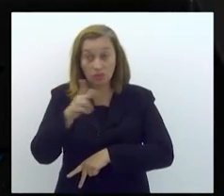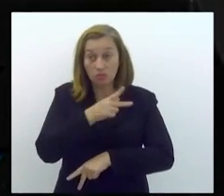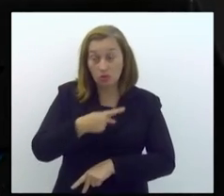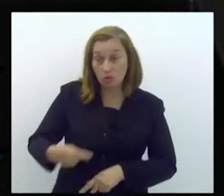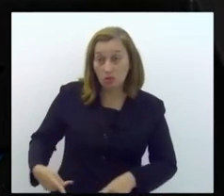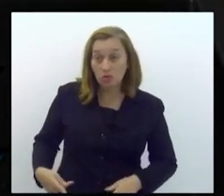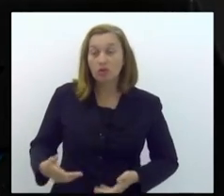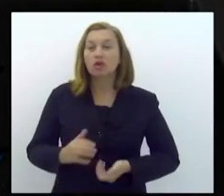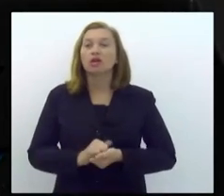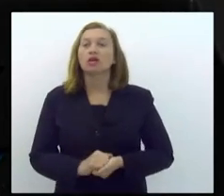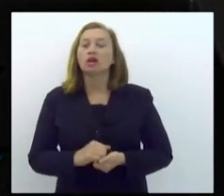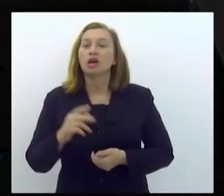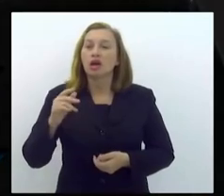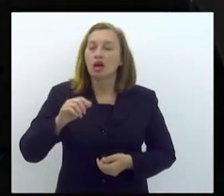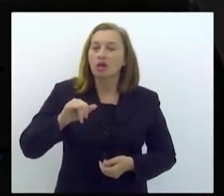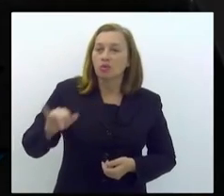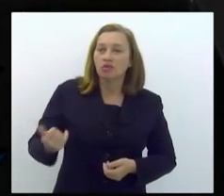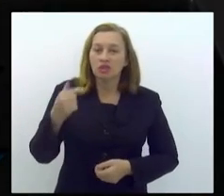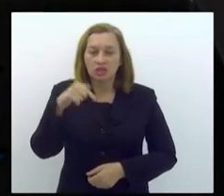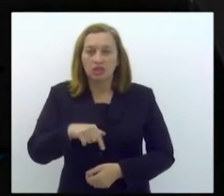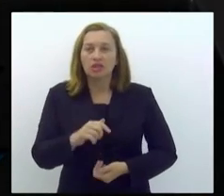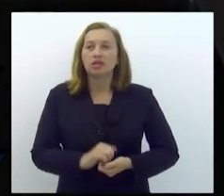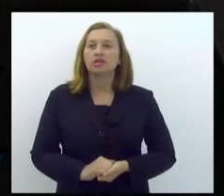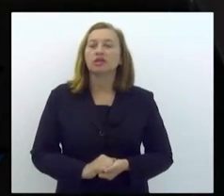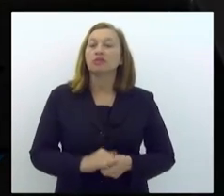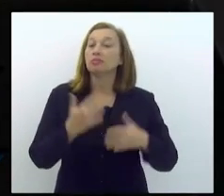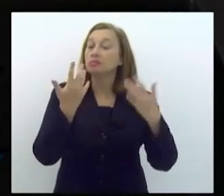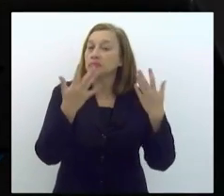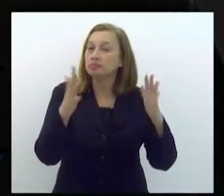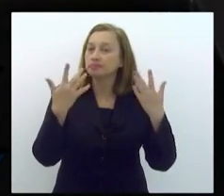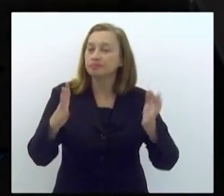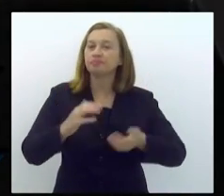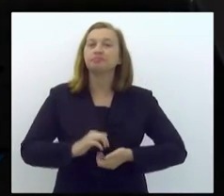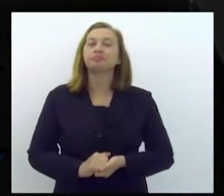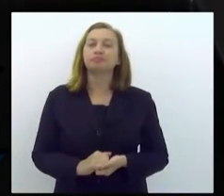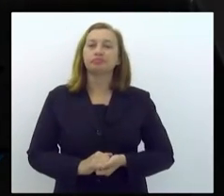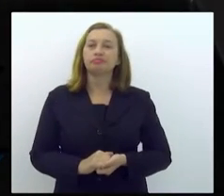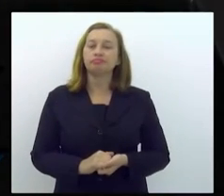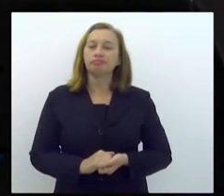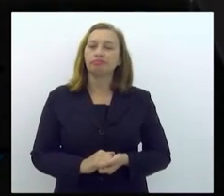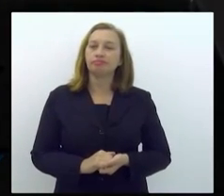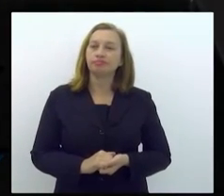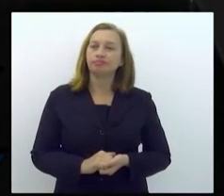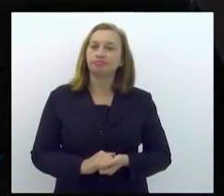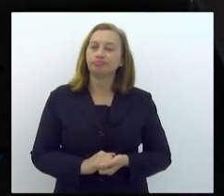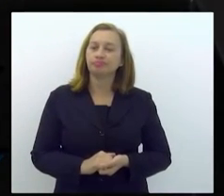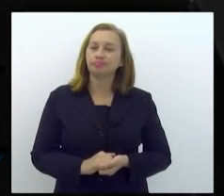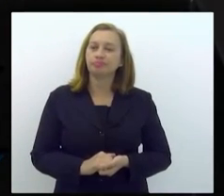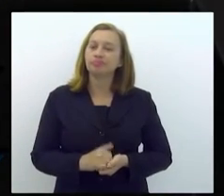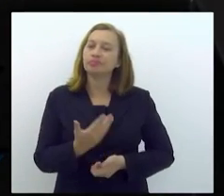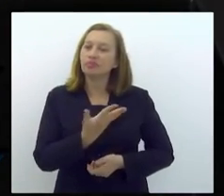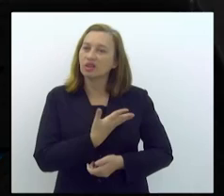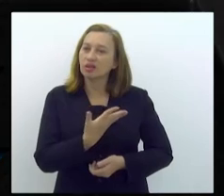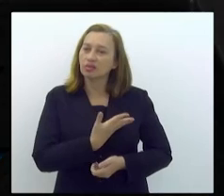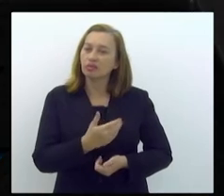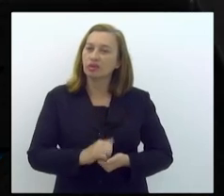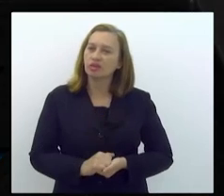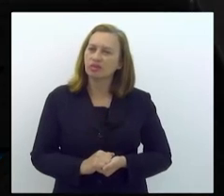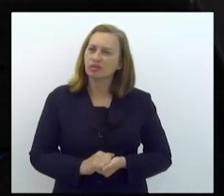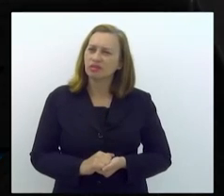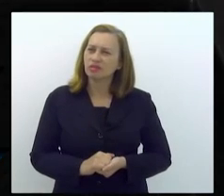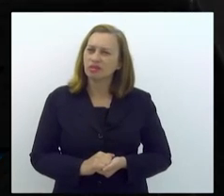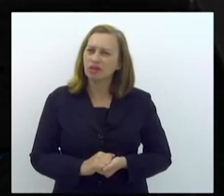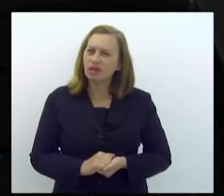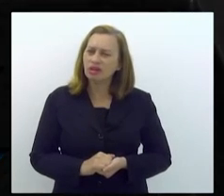aproveito aqui para parabenizar o nosso colega da Guerra Fria